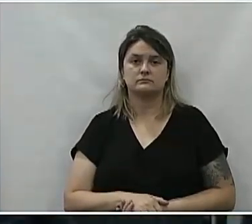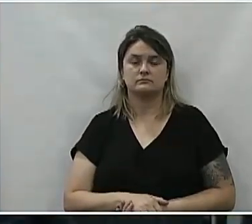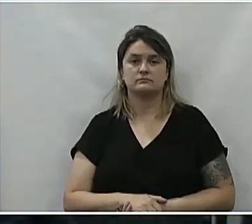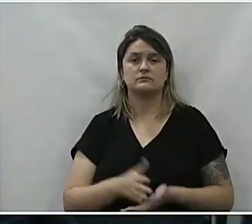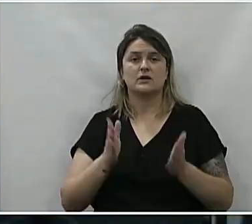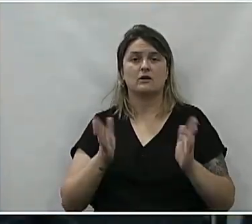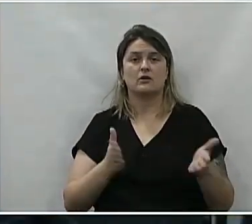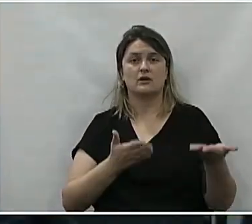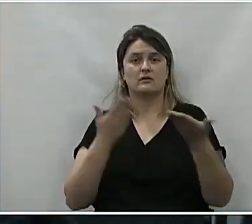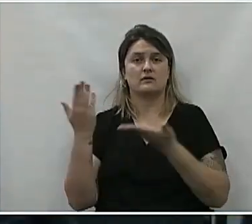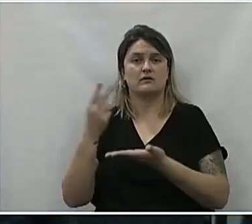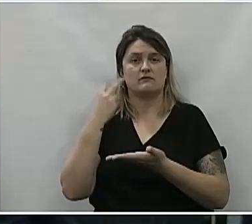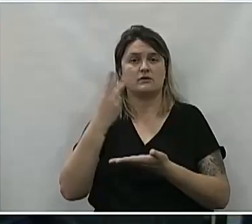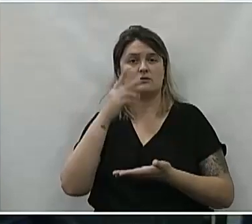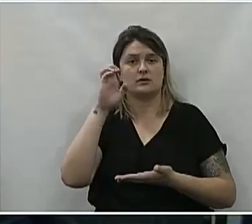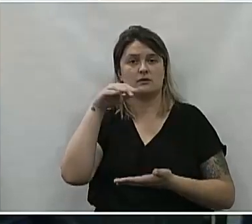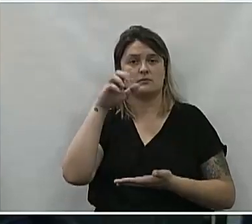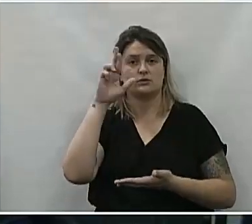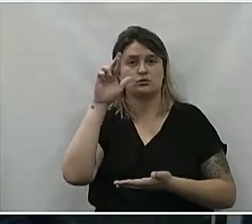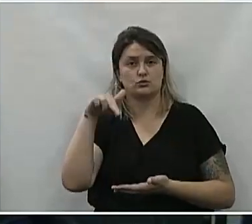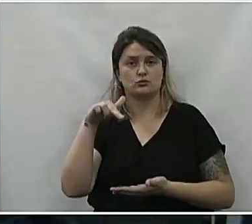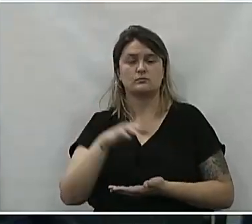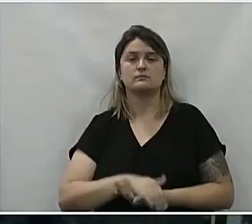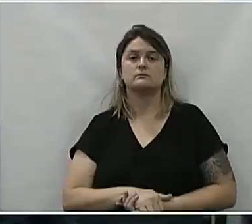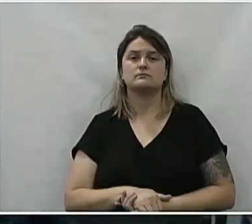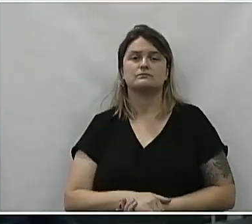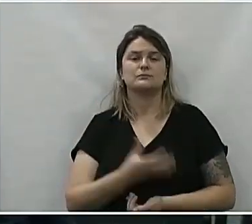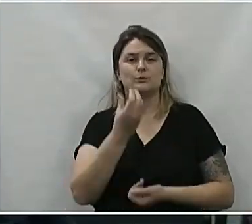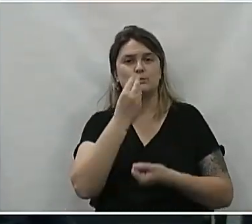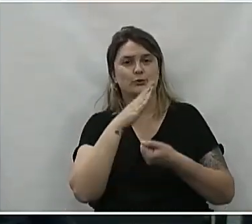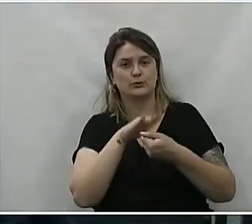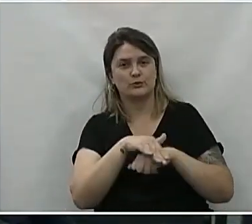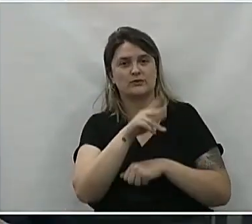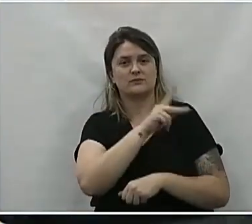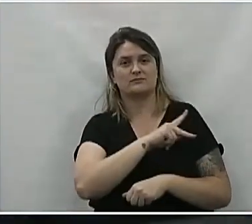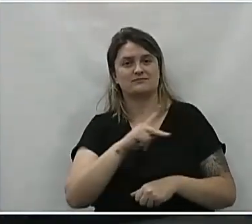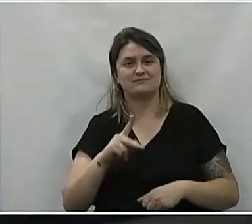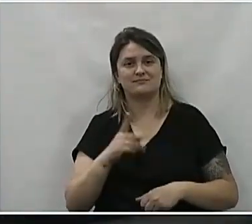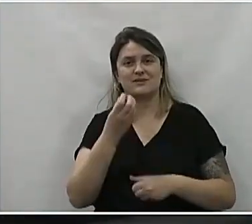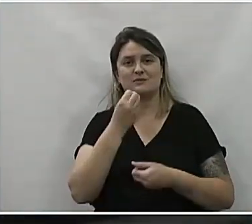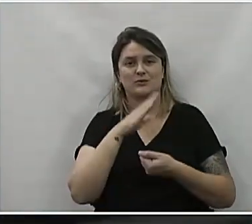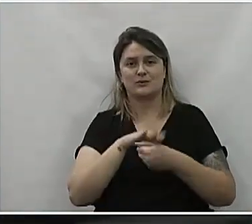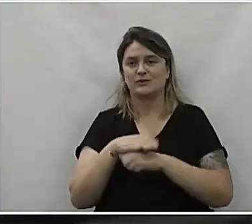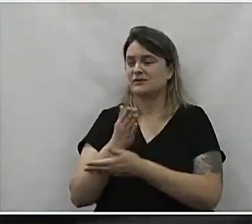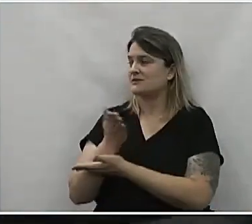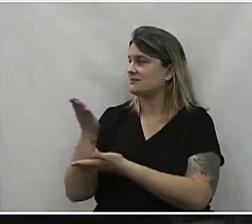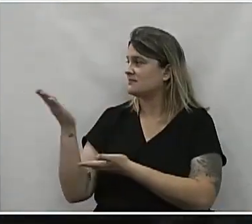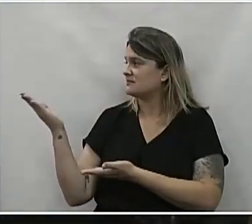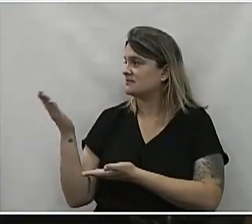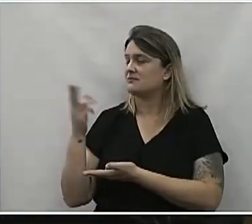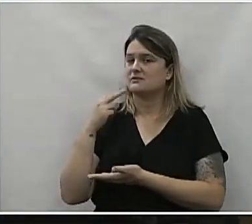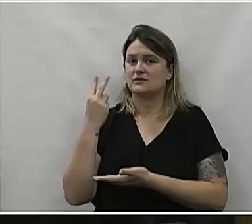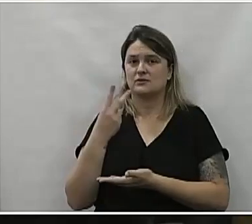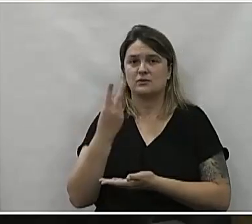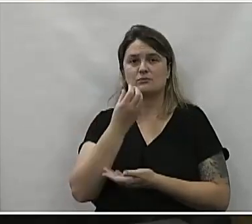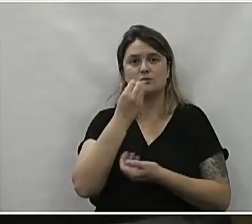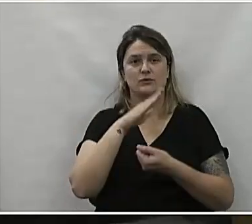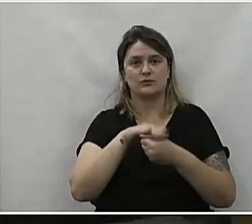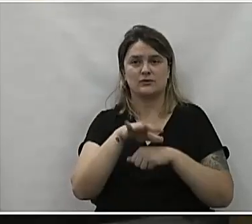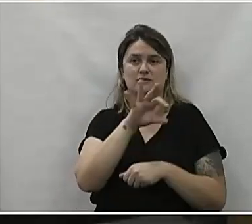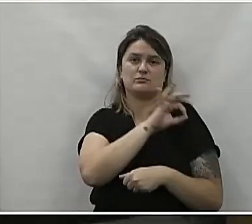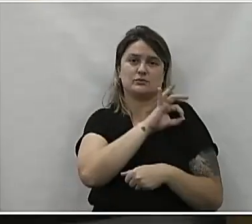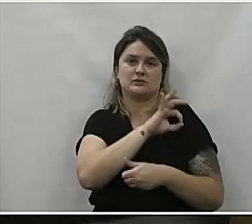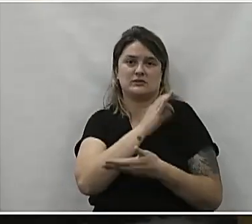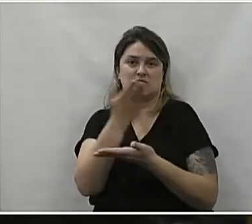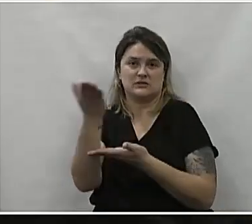Com a palavra O vereador Emerson Muito boa noite Senhor presidente Boa noite Nobres colegas Desta casa Boa noite A polícia